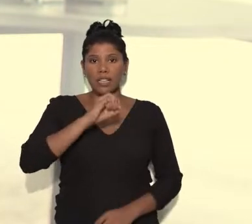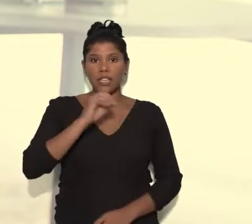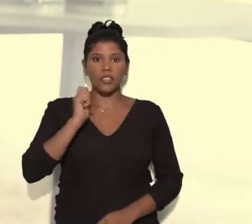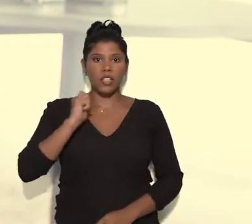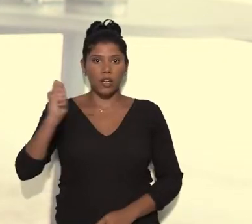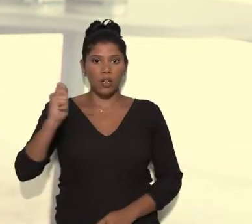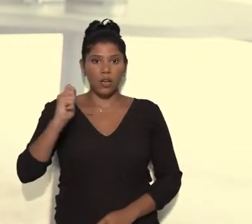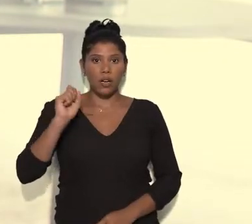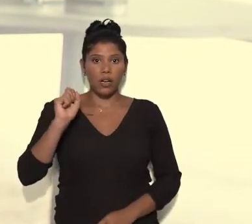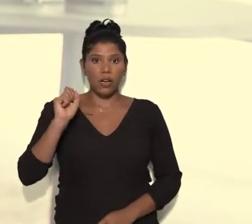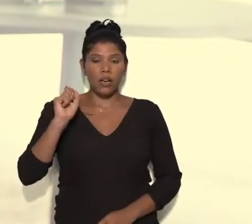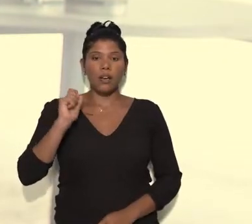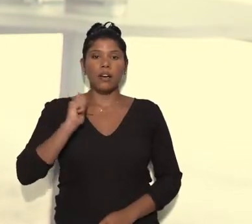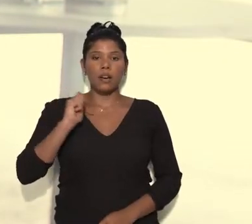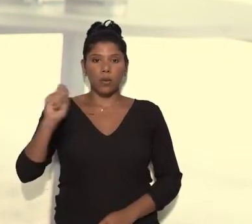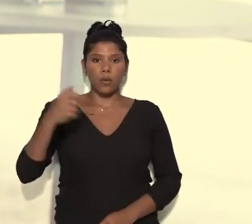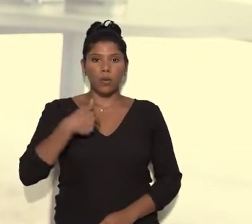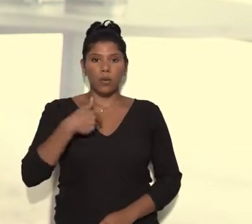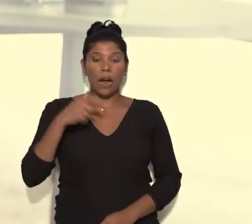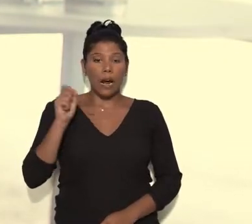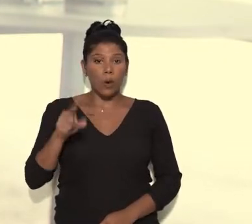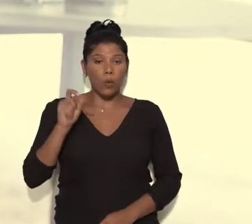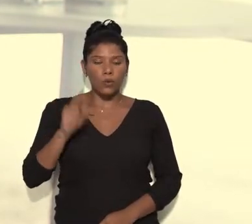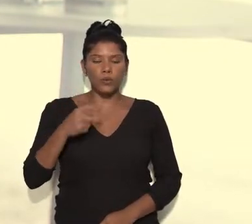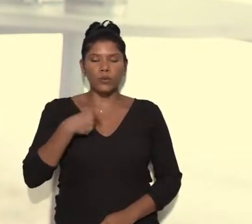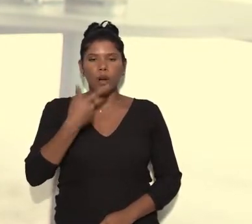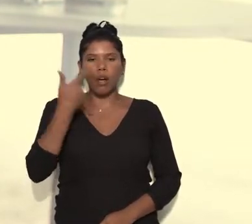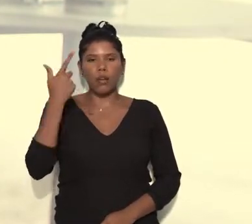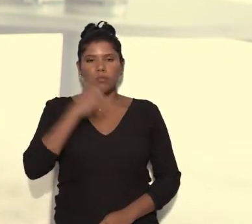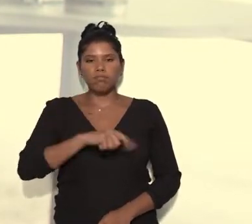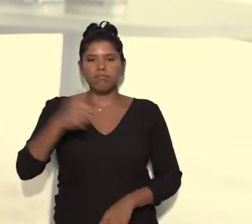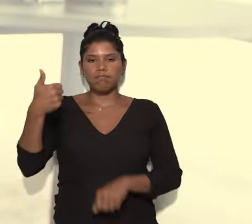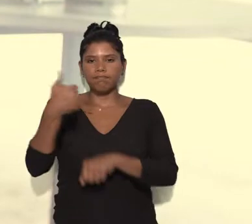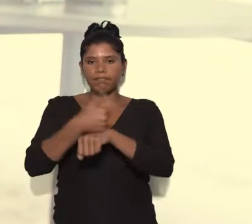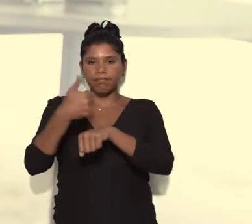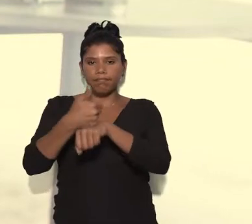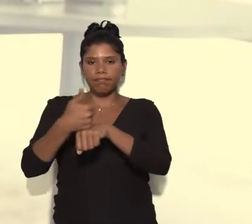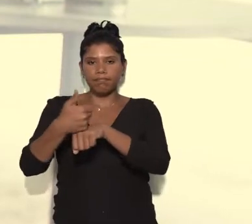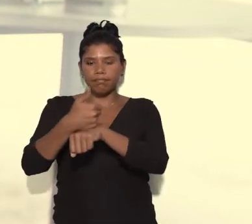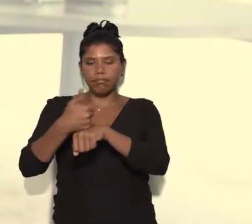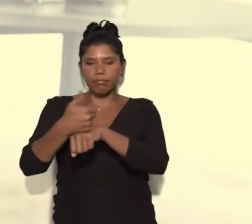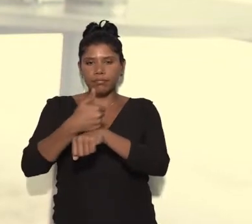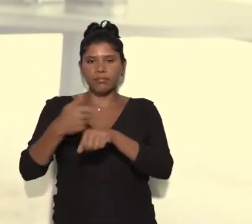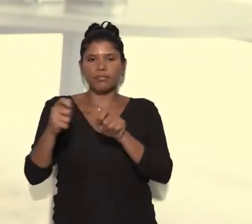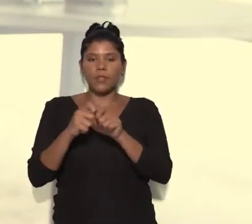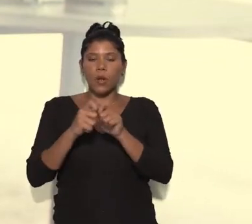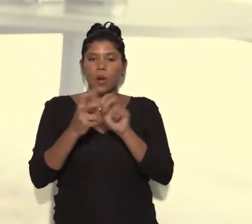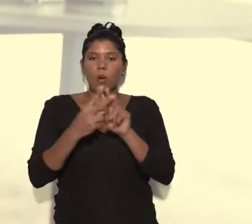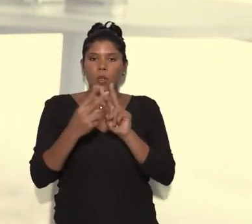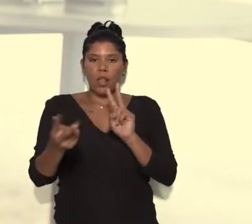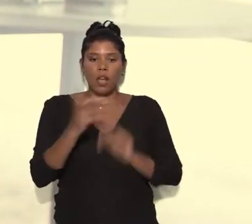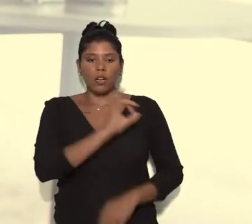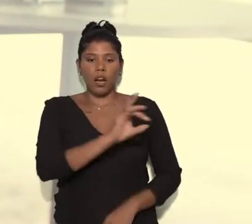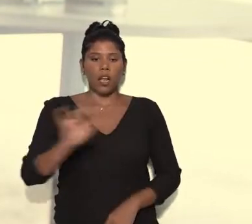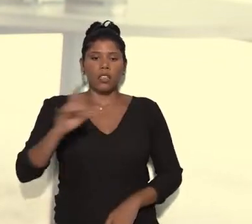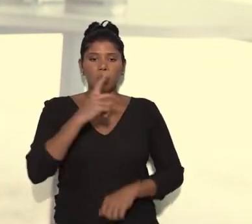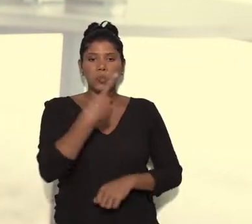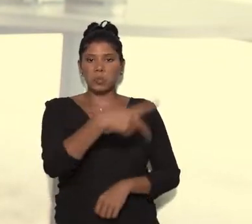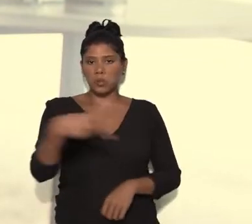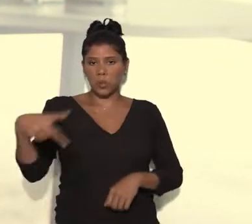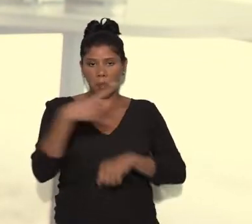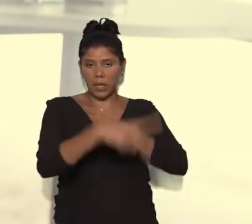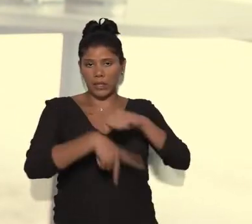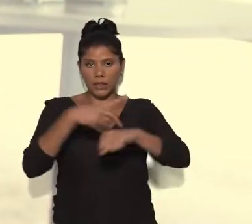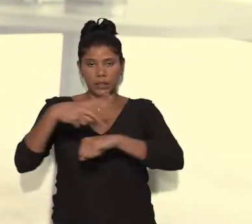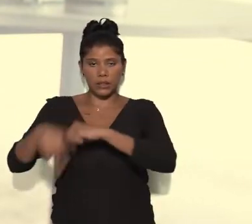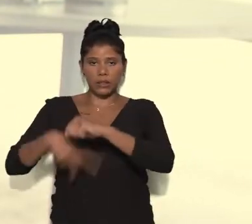prova mundial, onde eu fiquei em primeiro lugar nessa etapa aqui realizada online, cada um no seu país. Eu